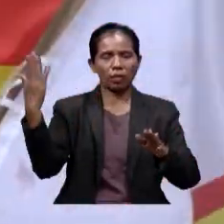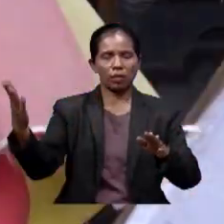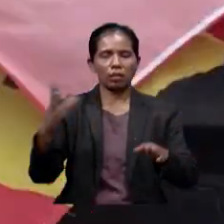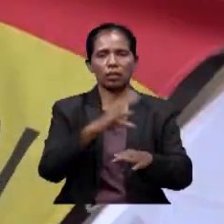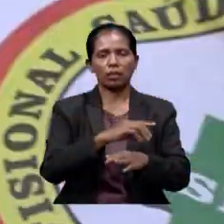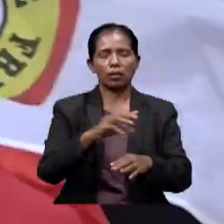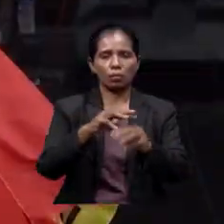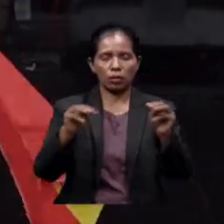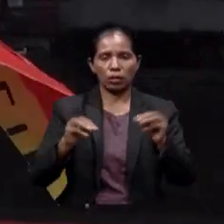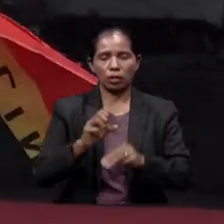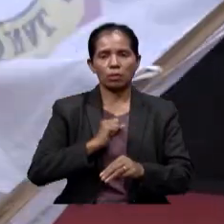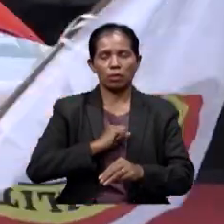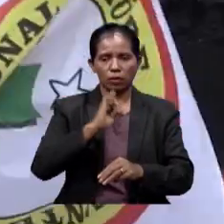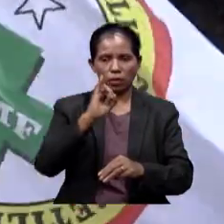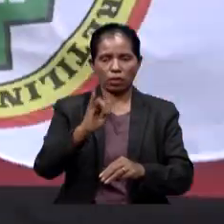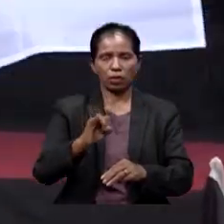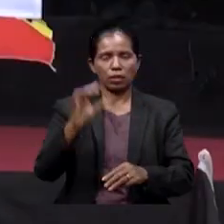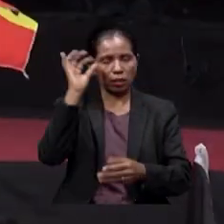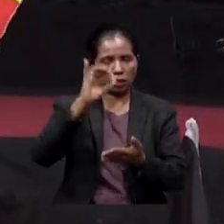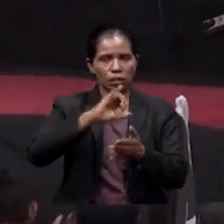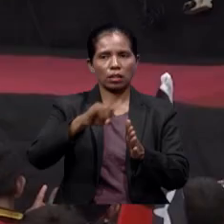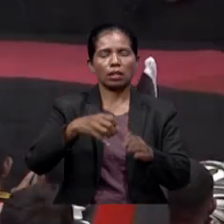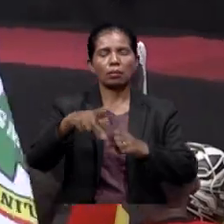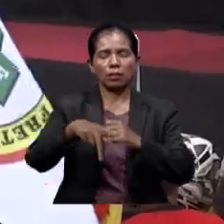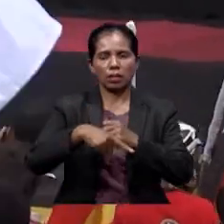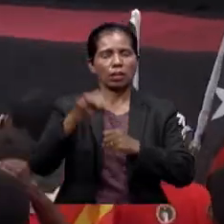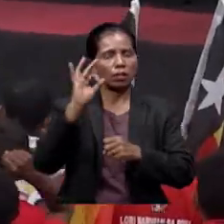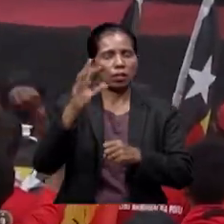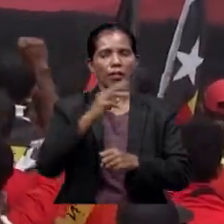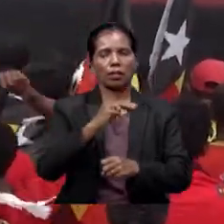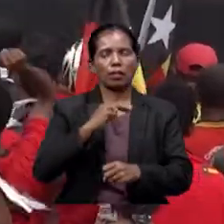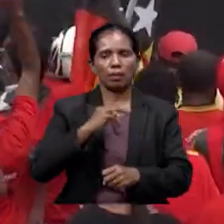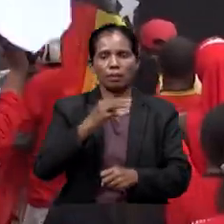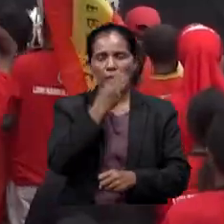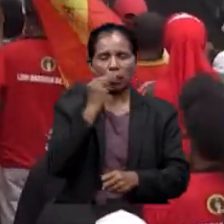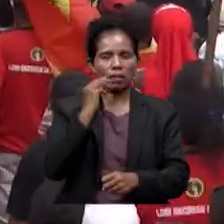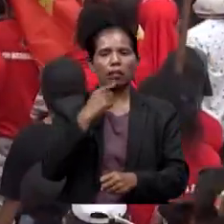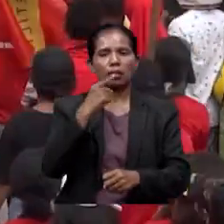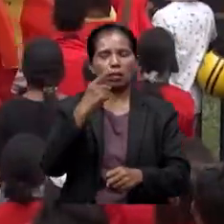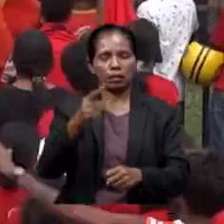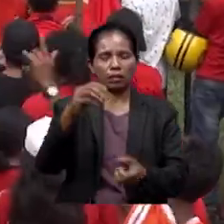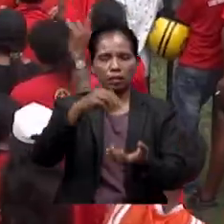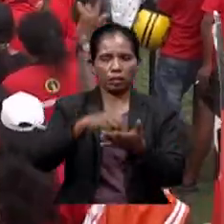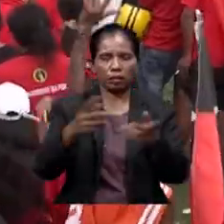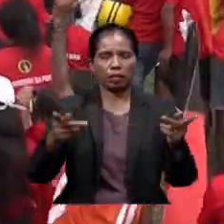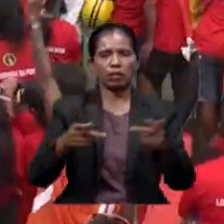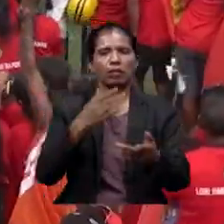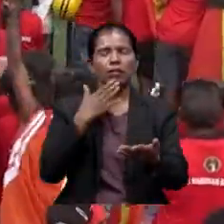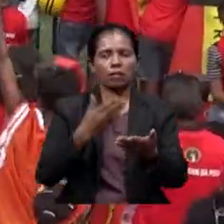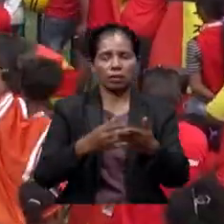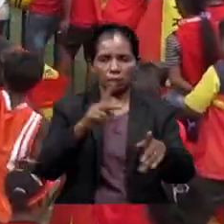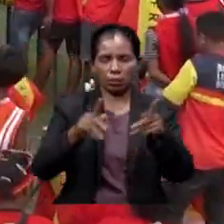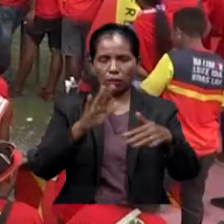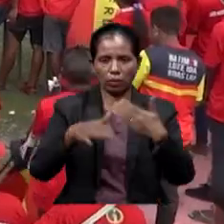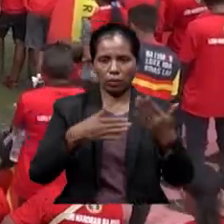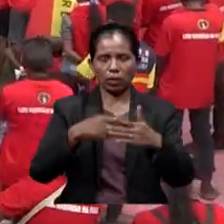Ladi, município Covalima, secretário-geral Partido Fretilin, Maria Alcatir Hateten, se cria condição nebe digno ba povo toma